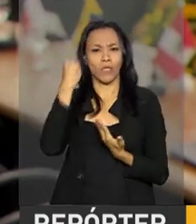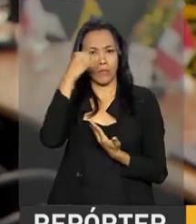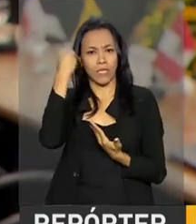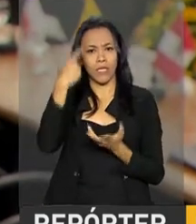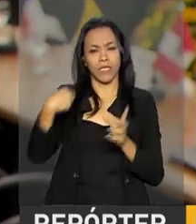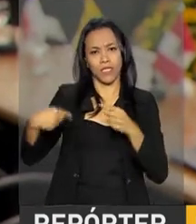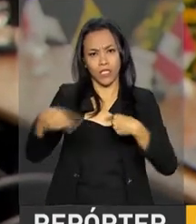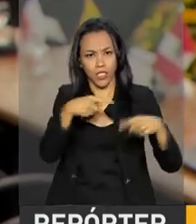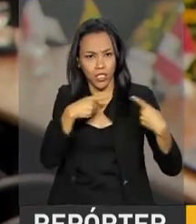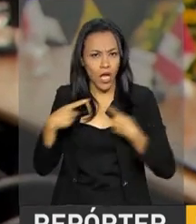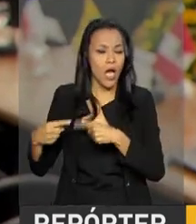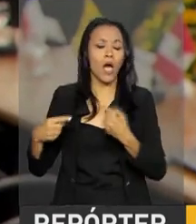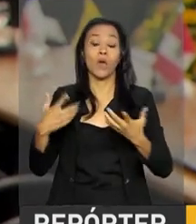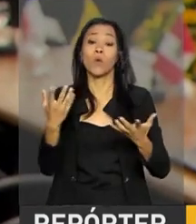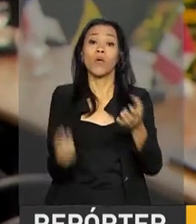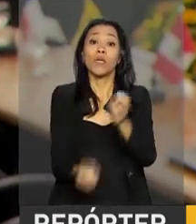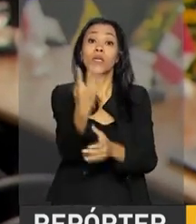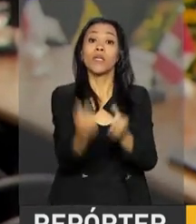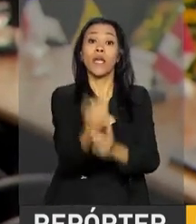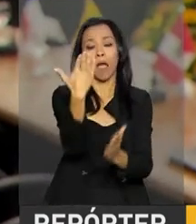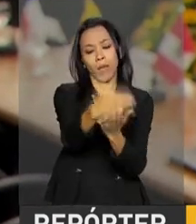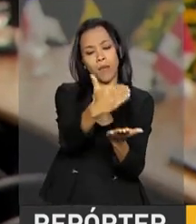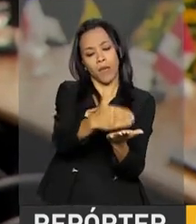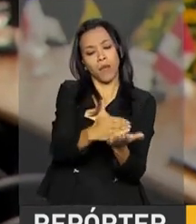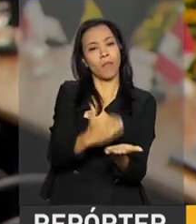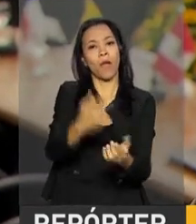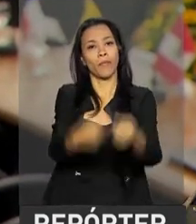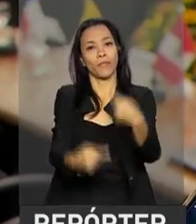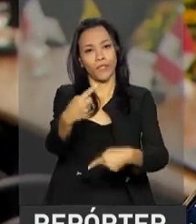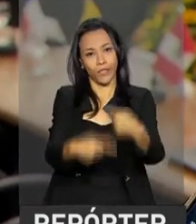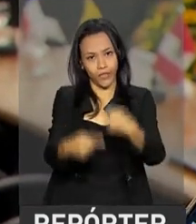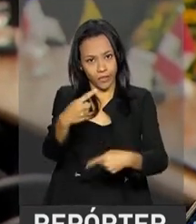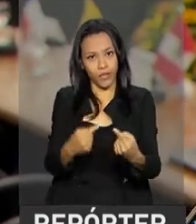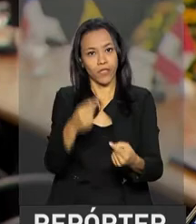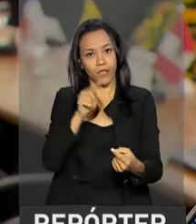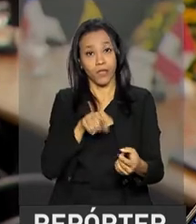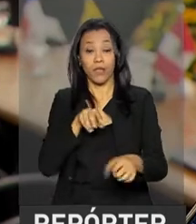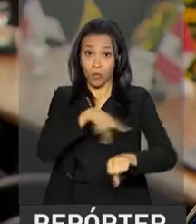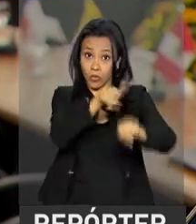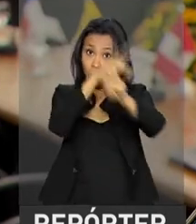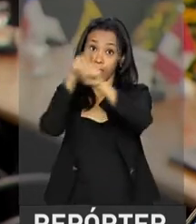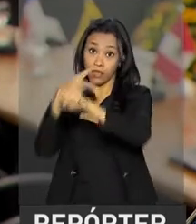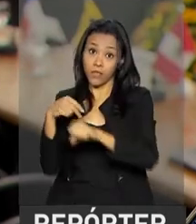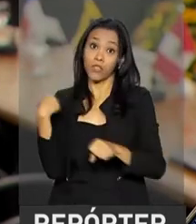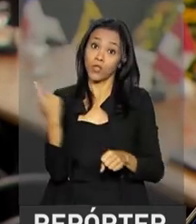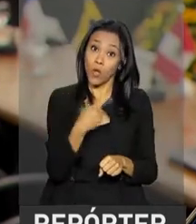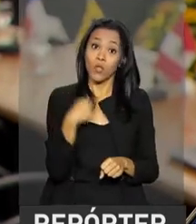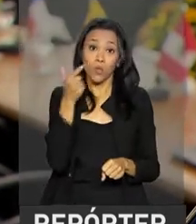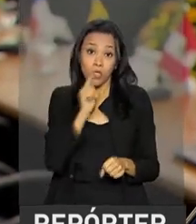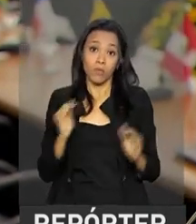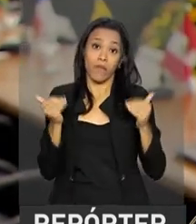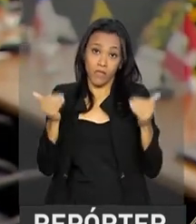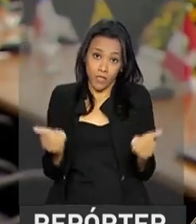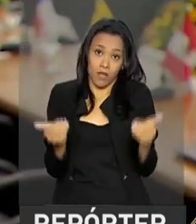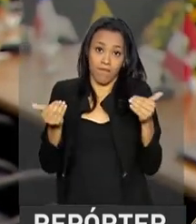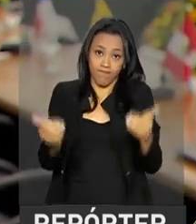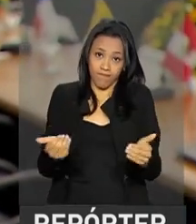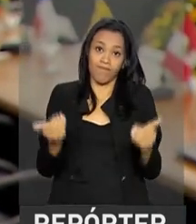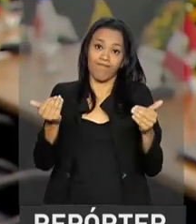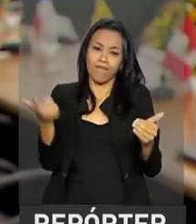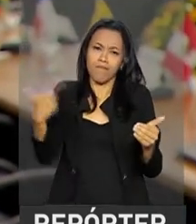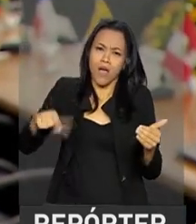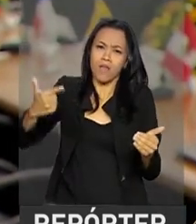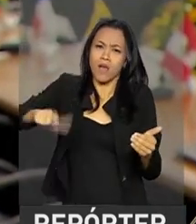e de políticas públicas que vêm sendo executados nesses países nós procuramos avançar em que nós estamos cada dia mais e